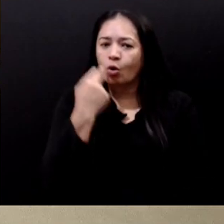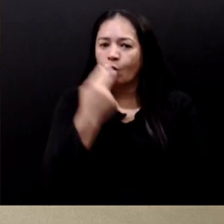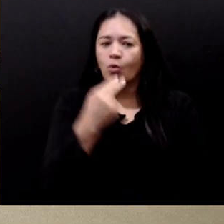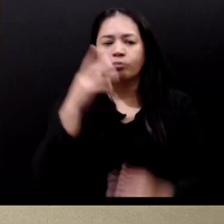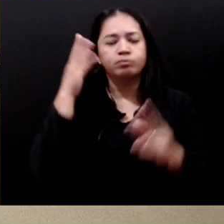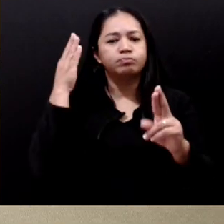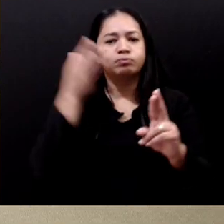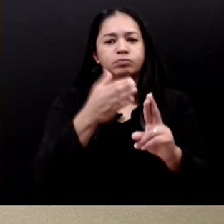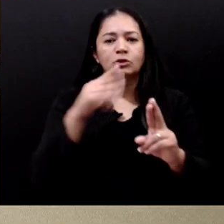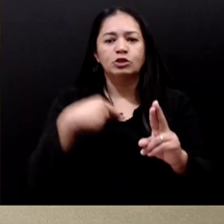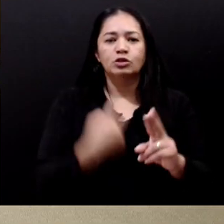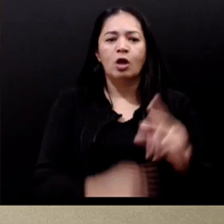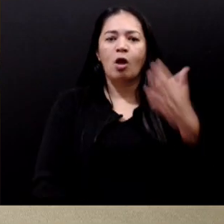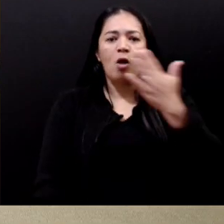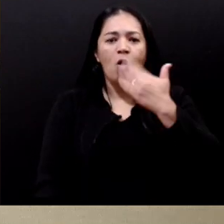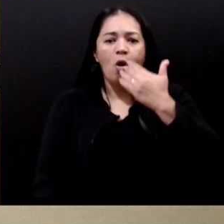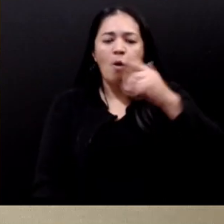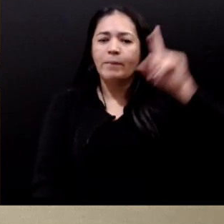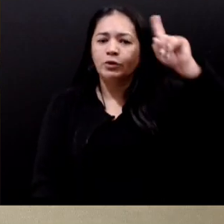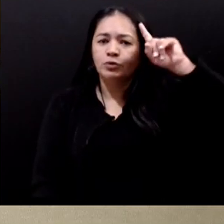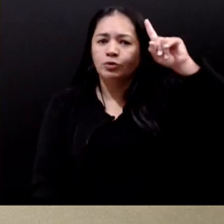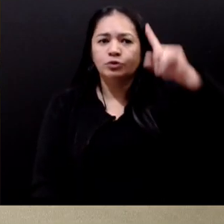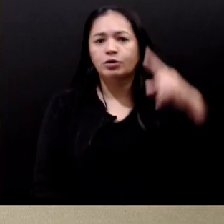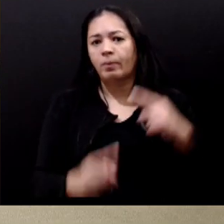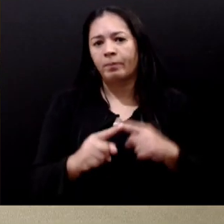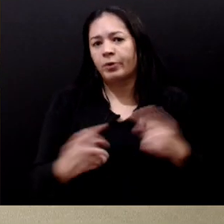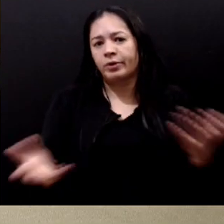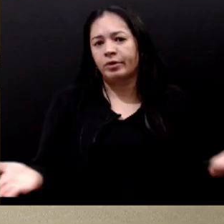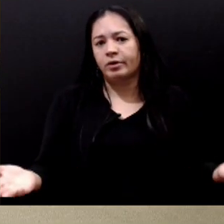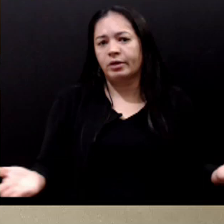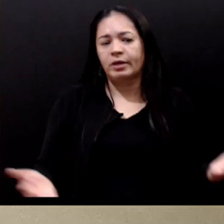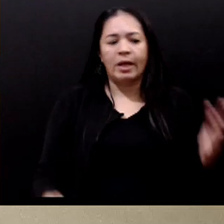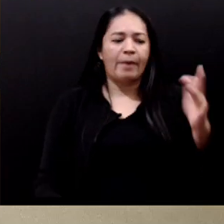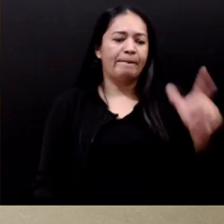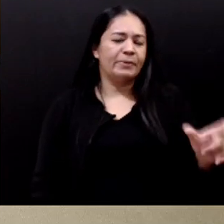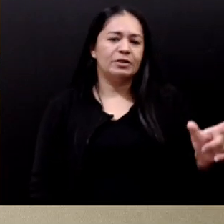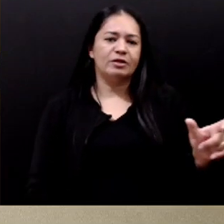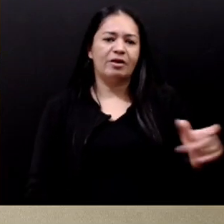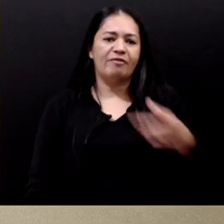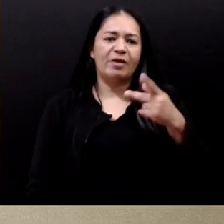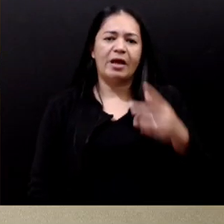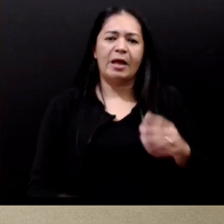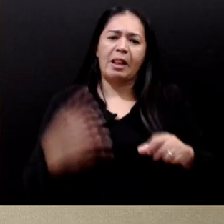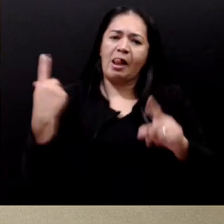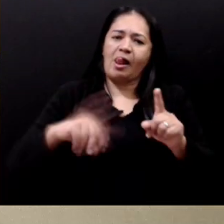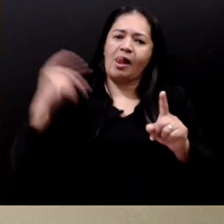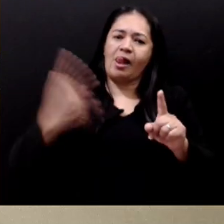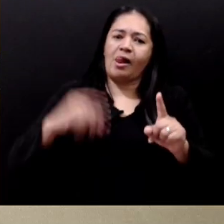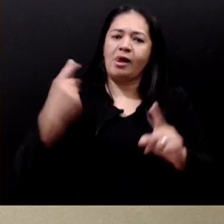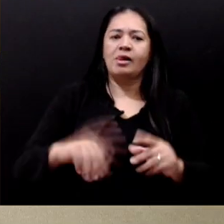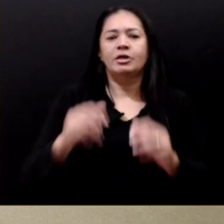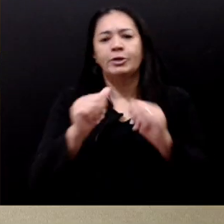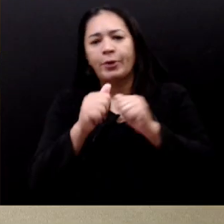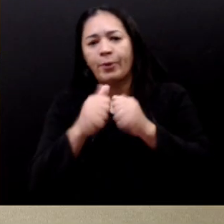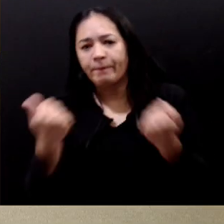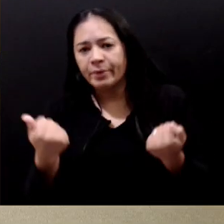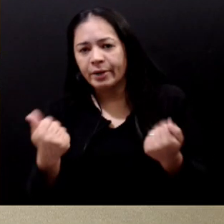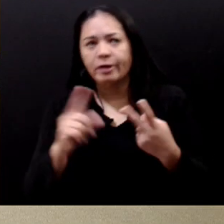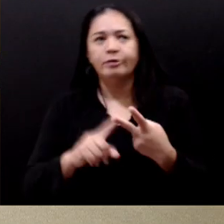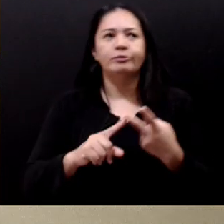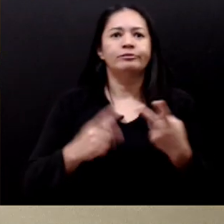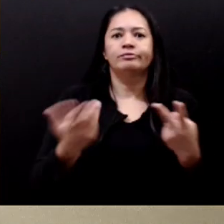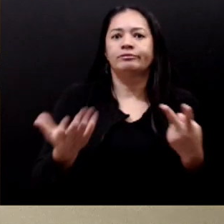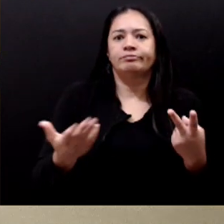todo dia, né? Porque, assim, o pessoal fala muito, bate muito no pão, bate muito no tal do glúten. Eu,